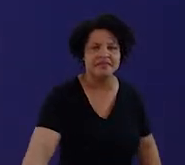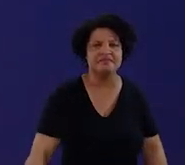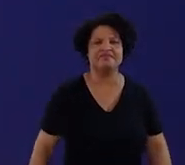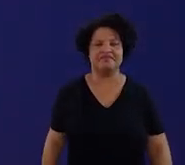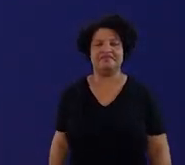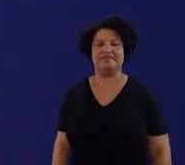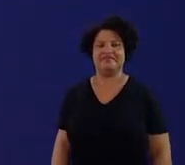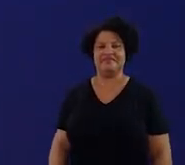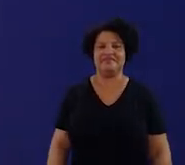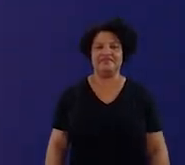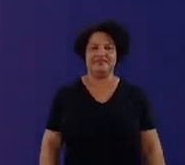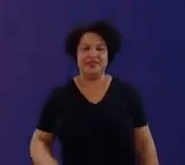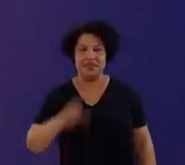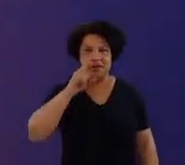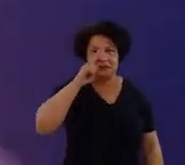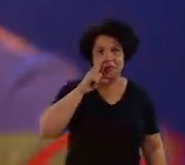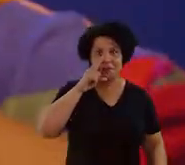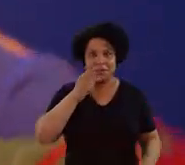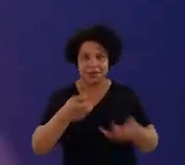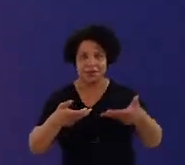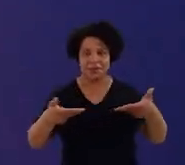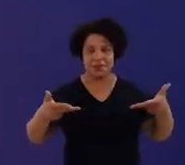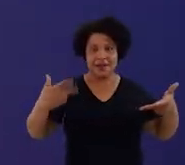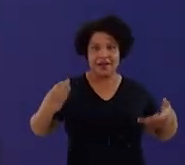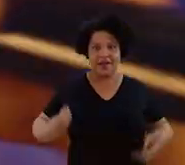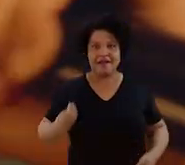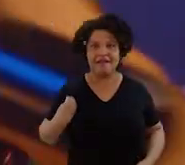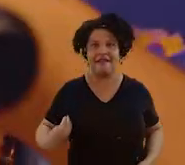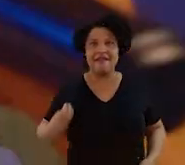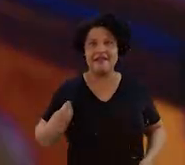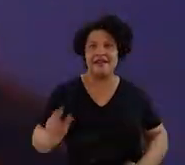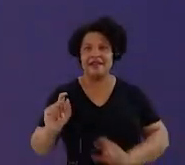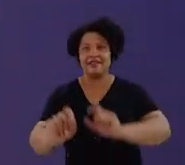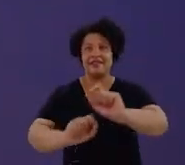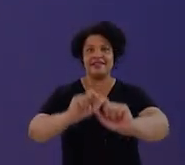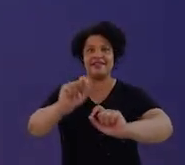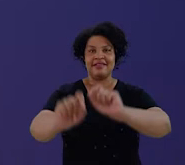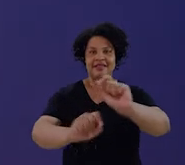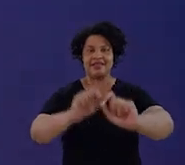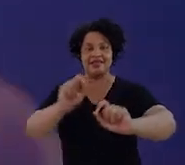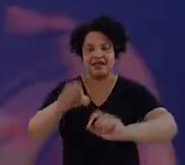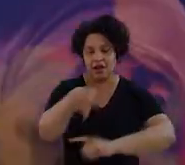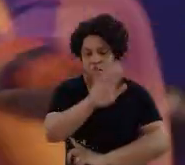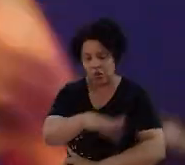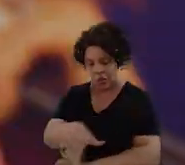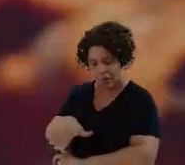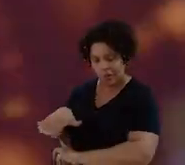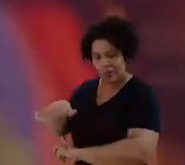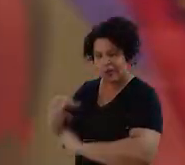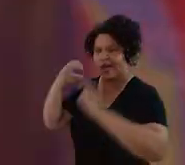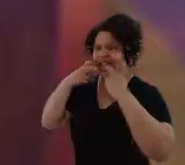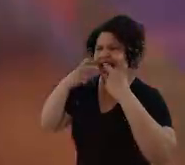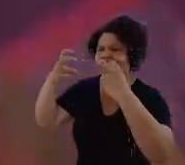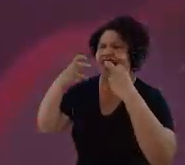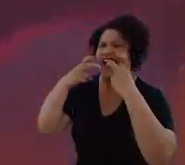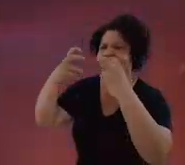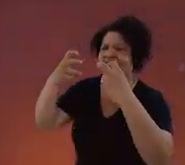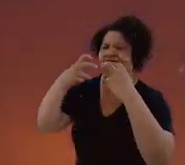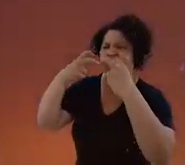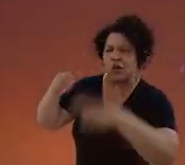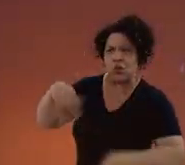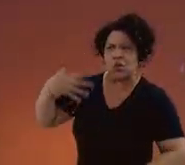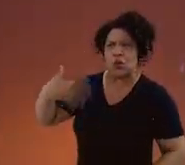Hey, perigosa cor da pele e noite servida. Isa pra prado, Dudu. E o menor com o globo derrubado gritando. É terror